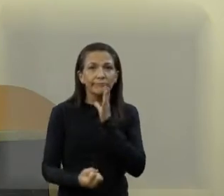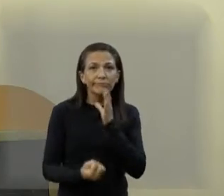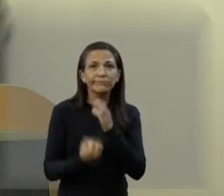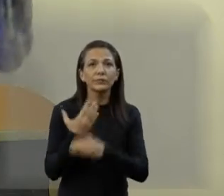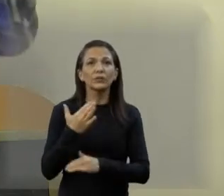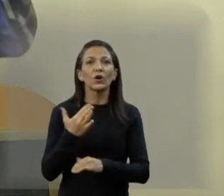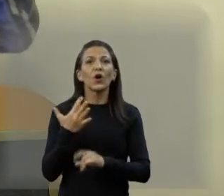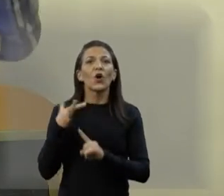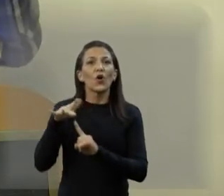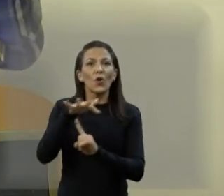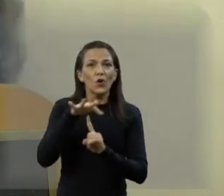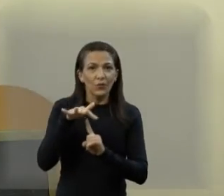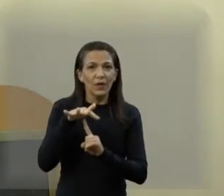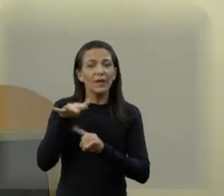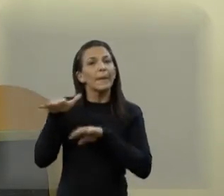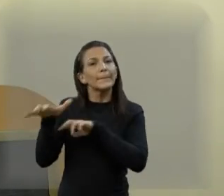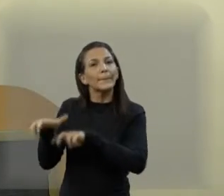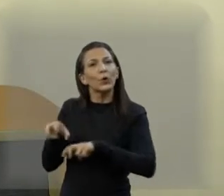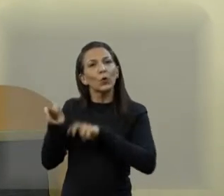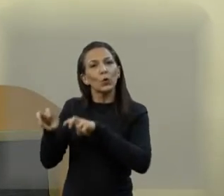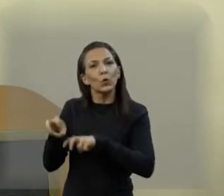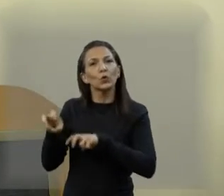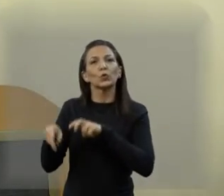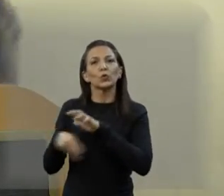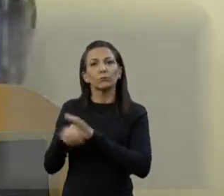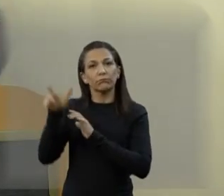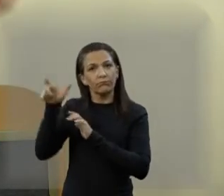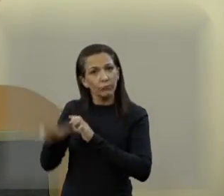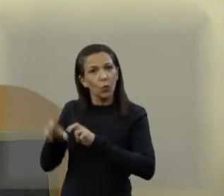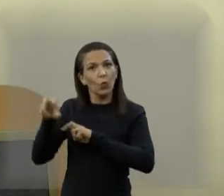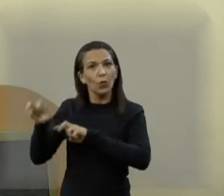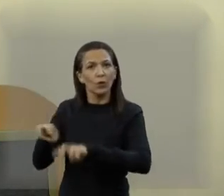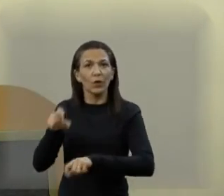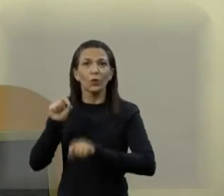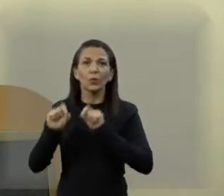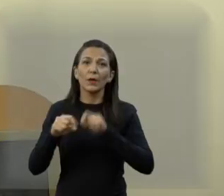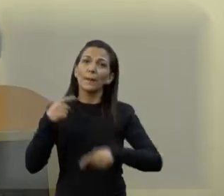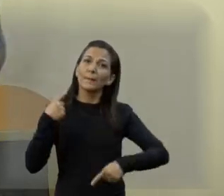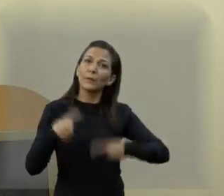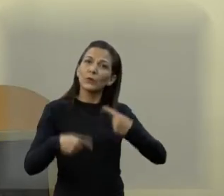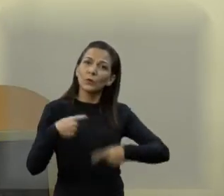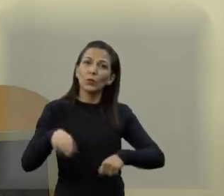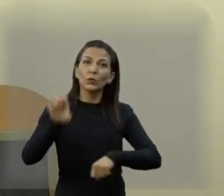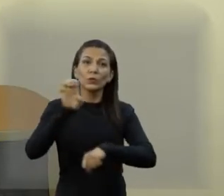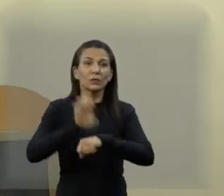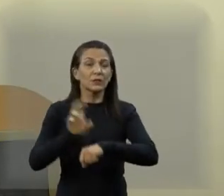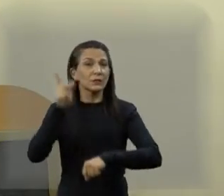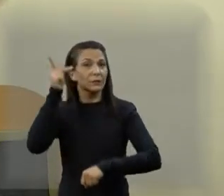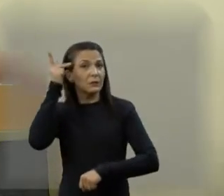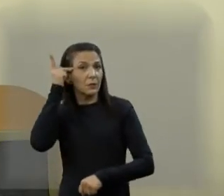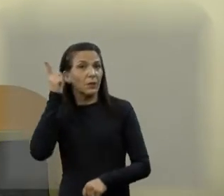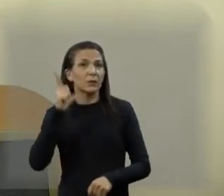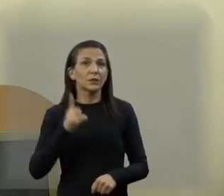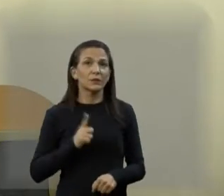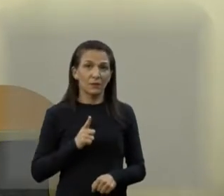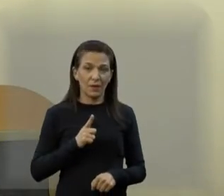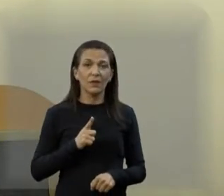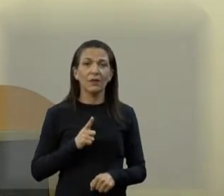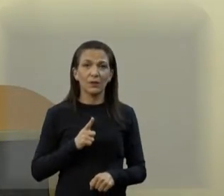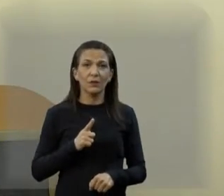a primeira feira do produtor rural que a partir daí se transforma uma política pública no Estado de São Paulo